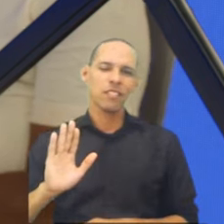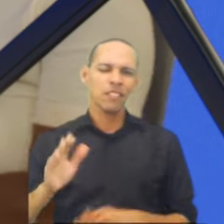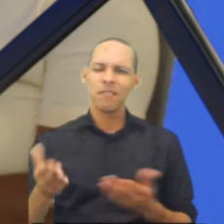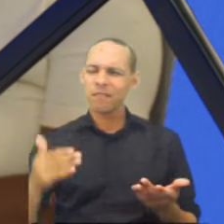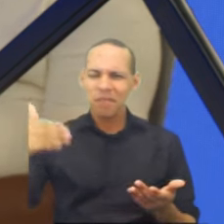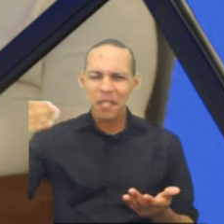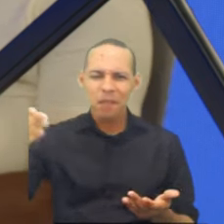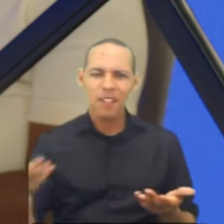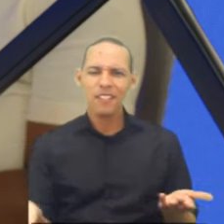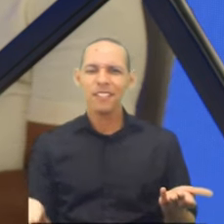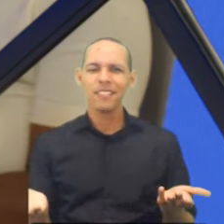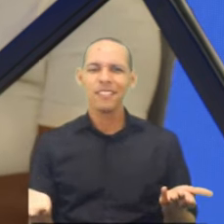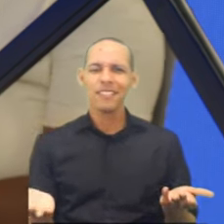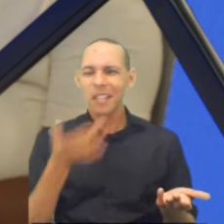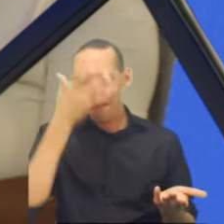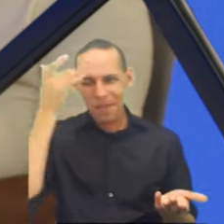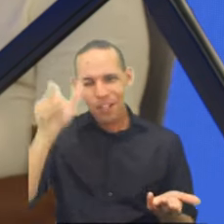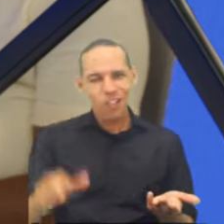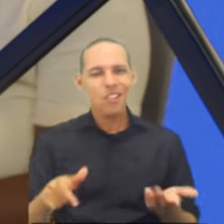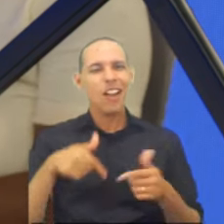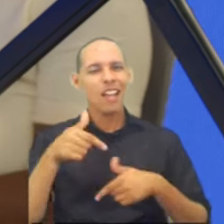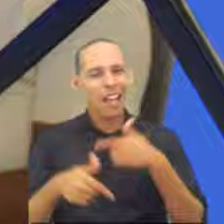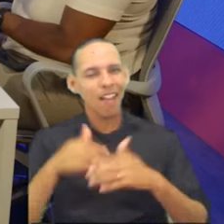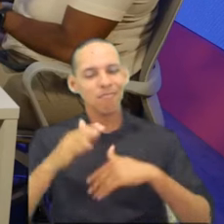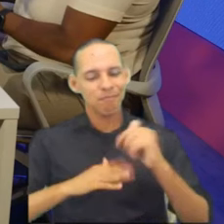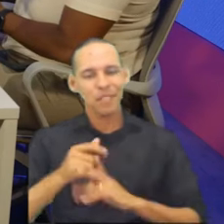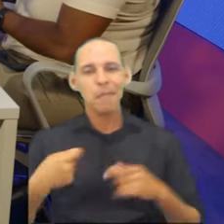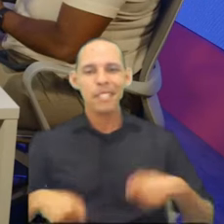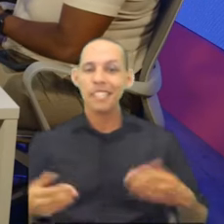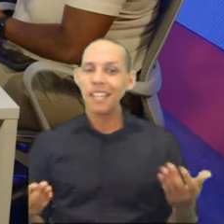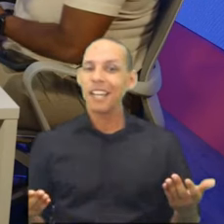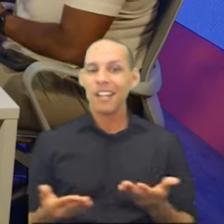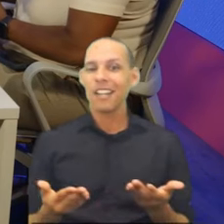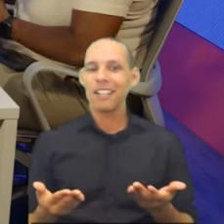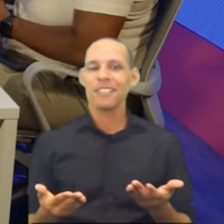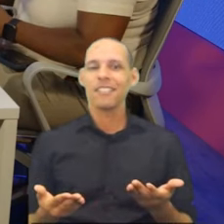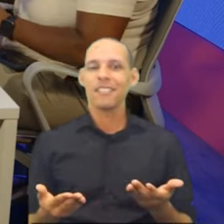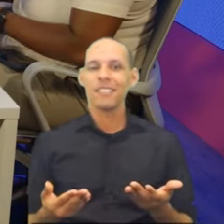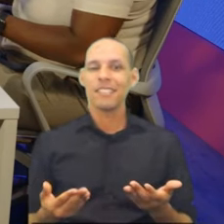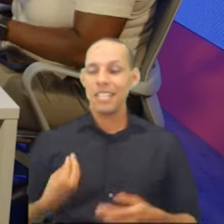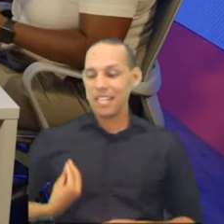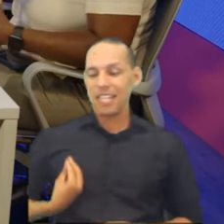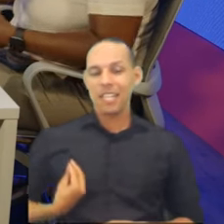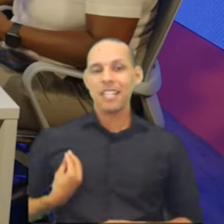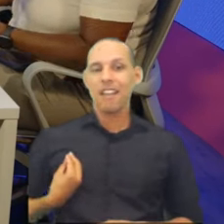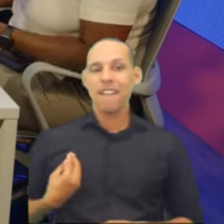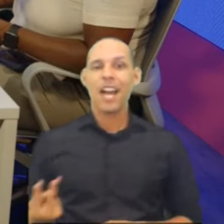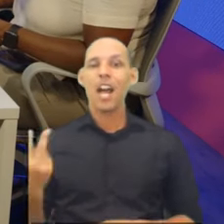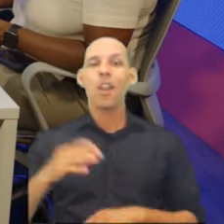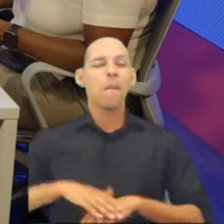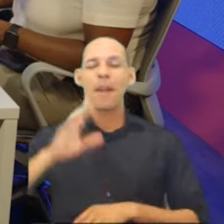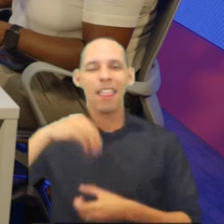se existisse um depois sem ter gente qualificada para trabalhar né porque eu costumo dizer o maior ativo de qualquer empresa é